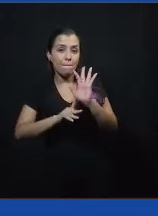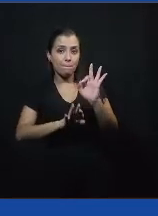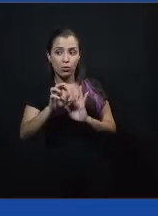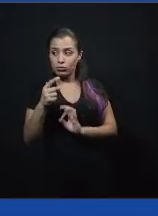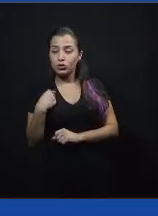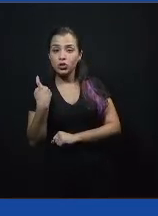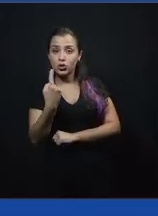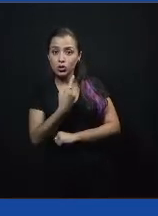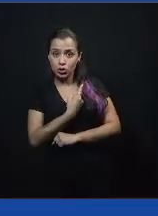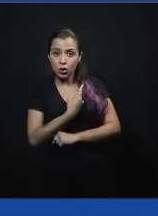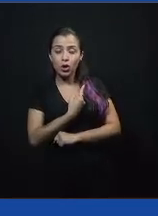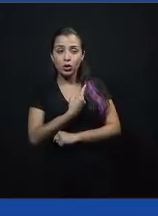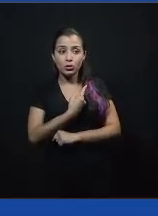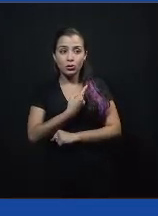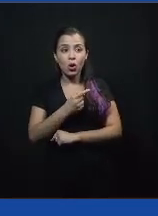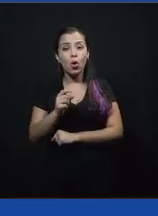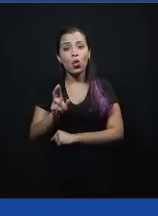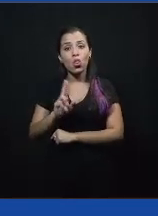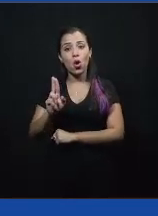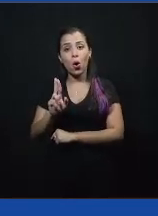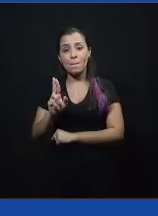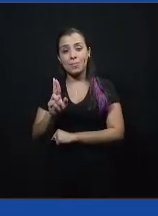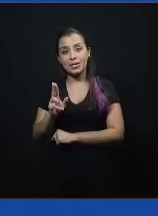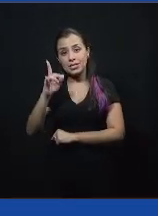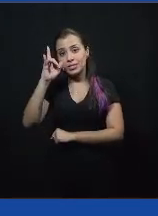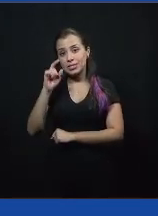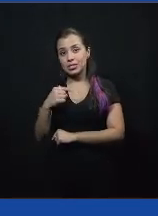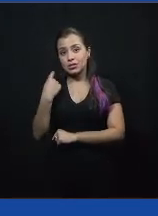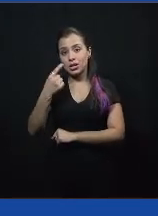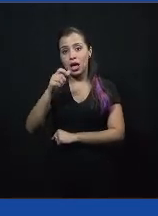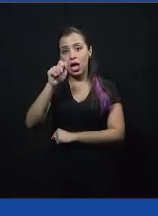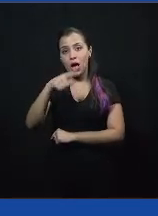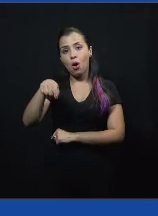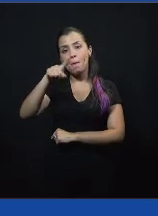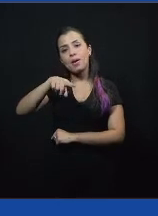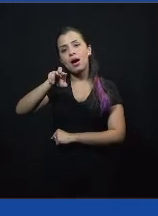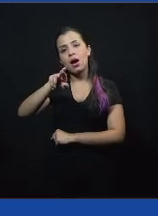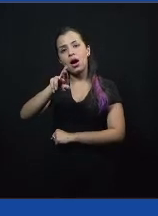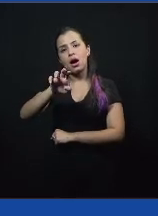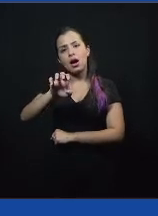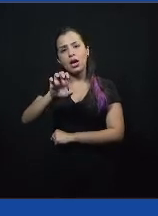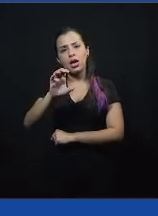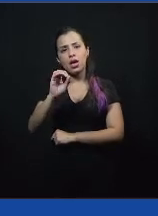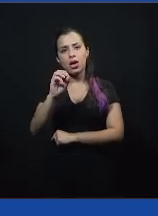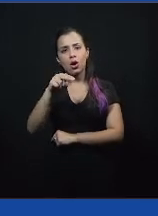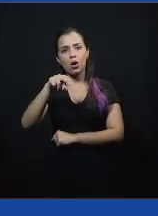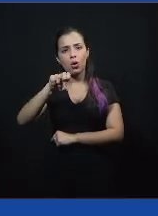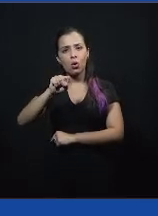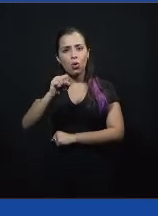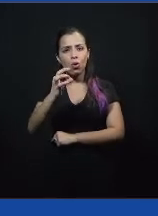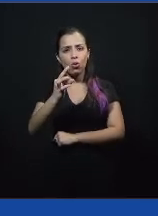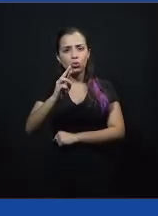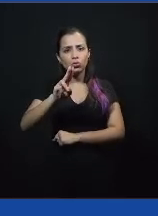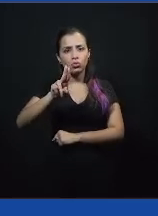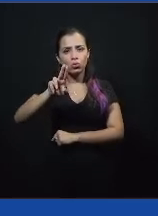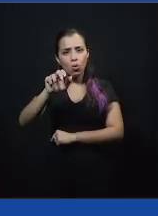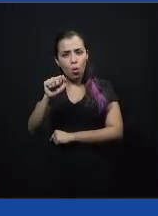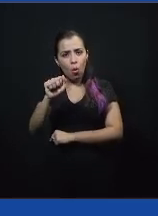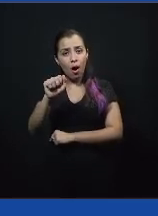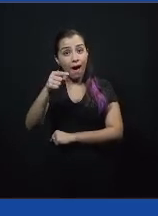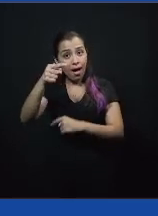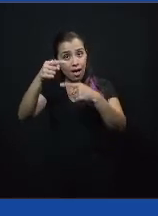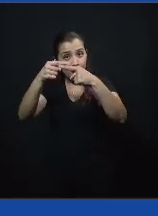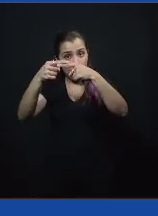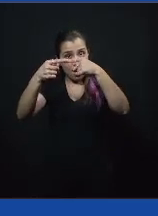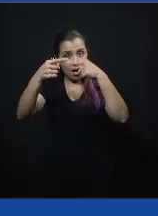gente o nome o nome do nosso Instagram é@re construa underline perceber eu vou mandar aqui no